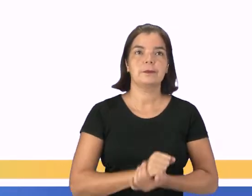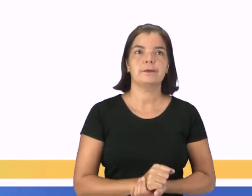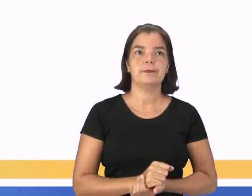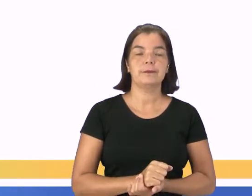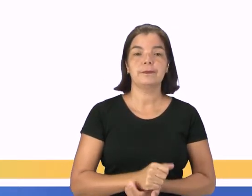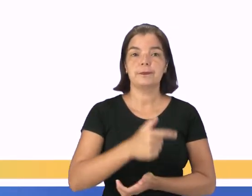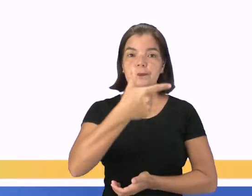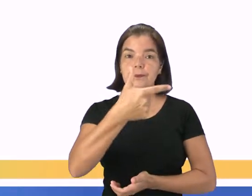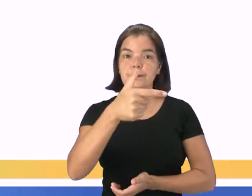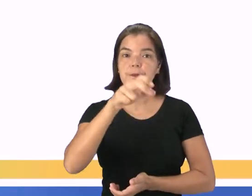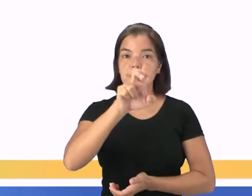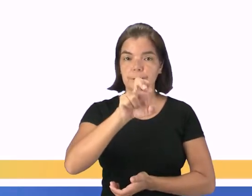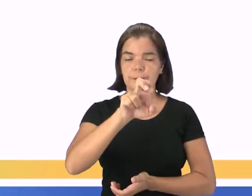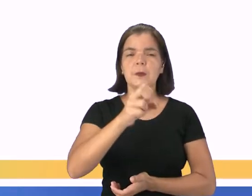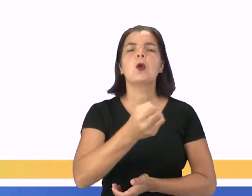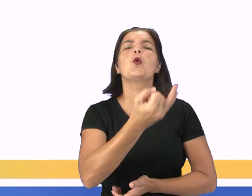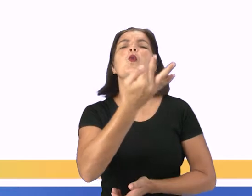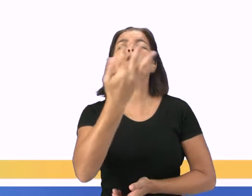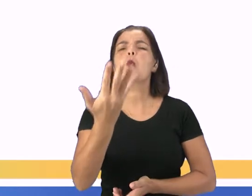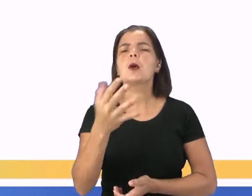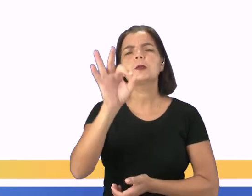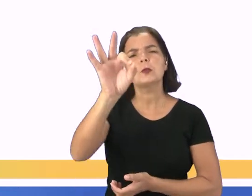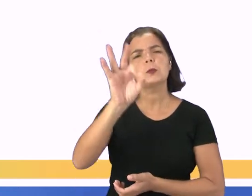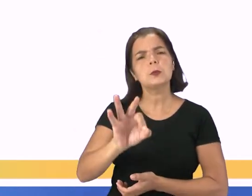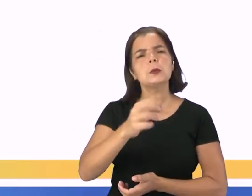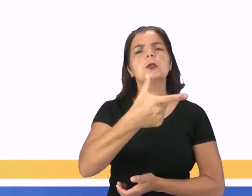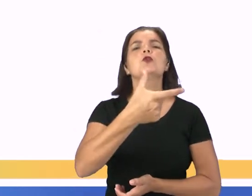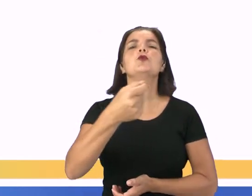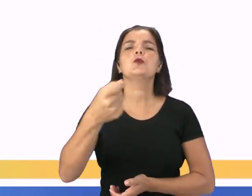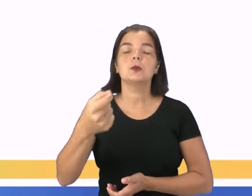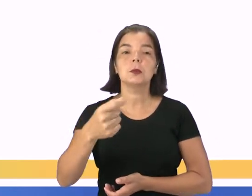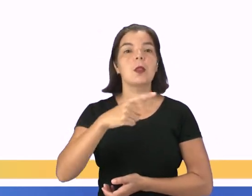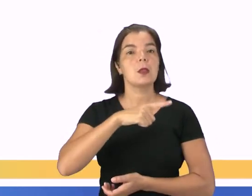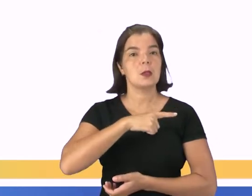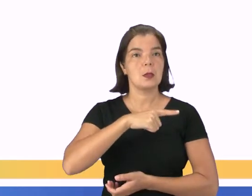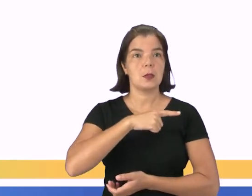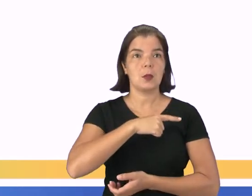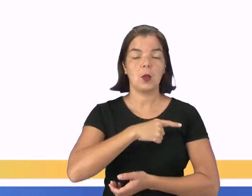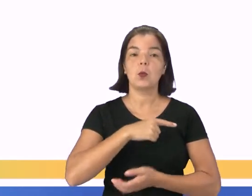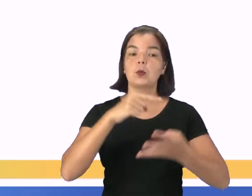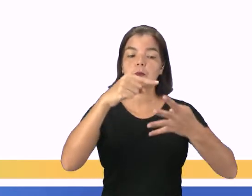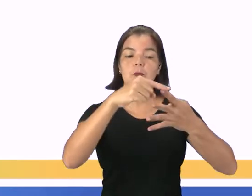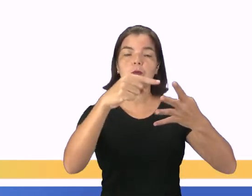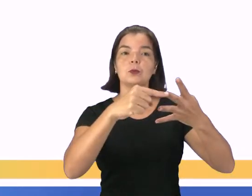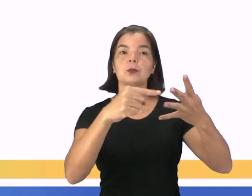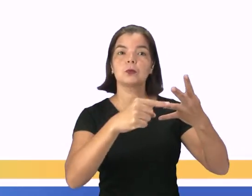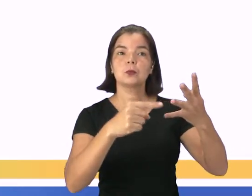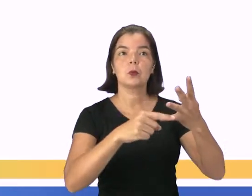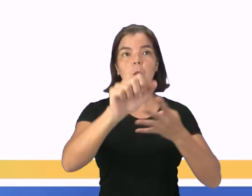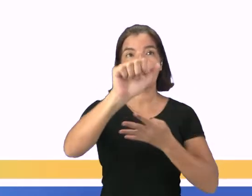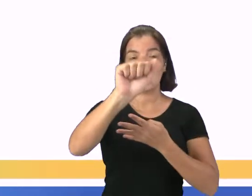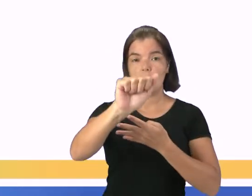25 representa quantos por cento de 200? Então, nós temos aí 4 alternativas. A letra A diz que